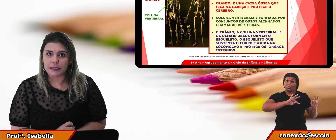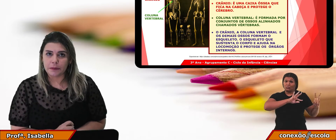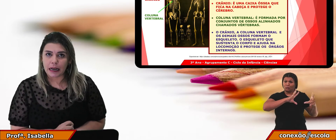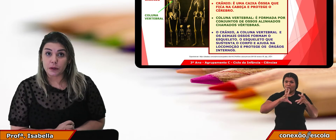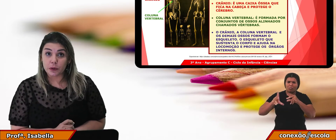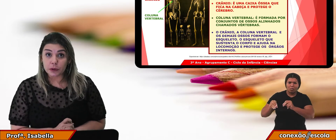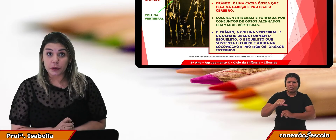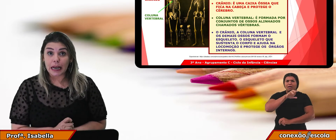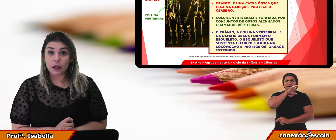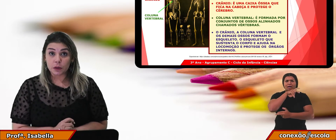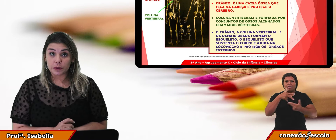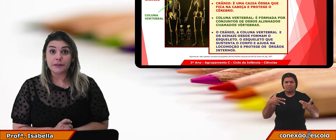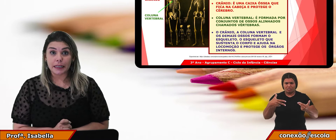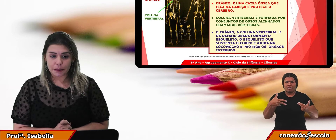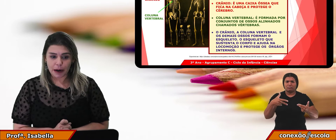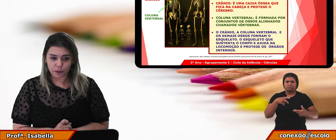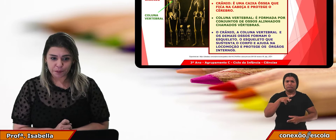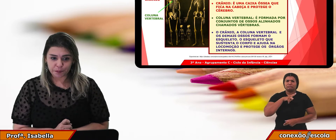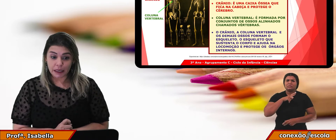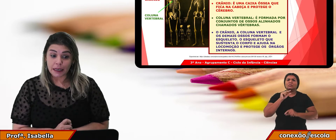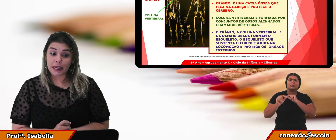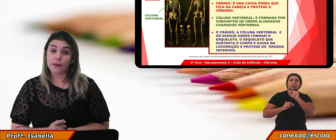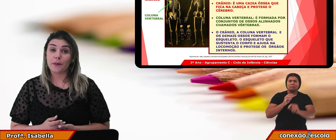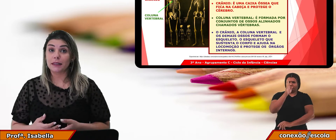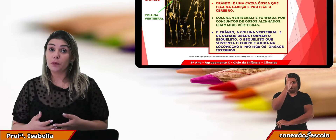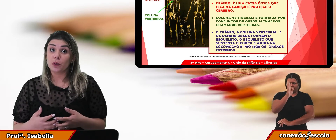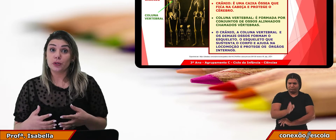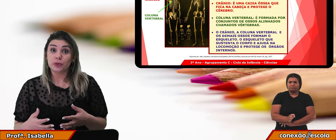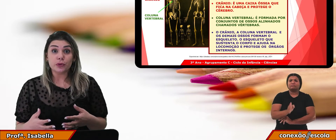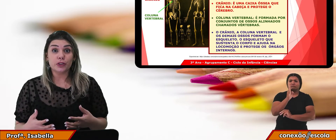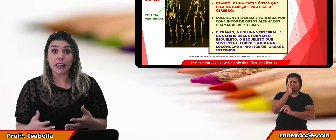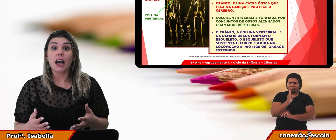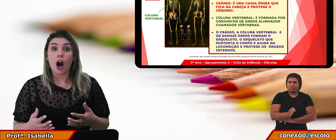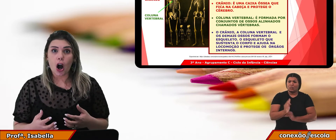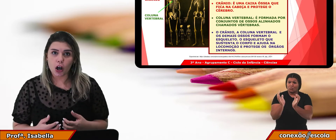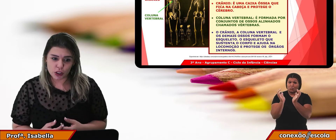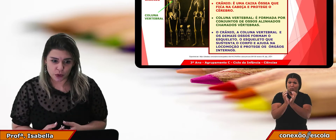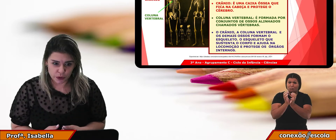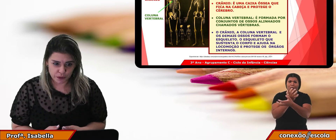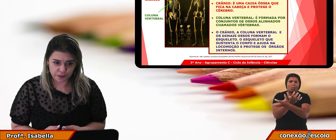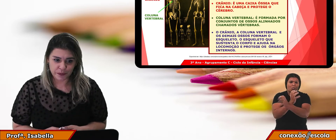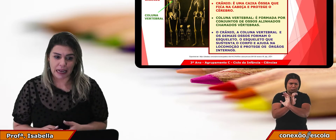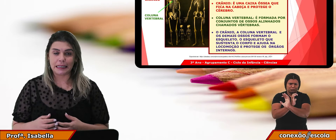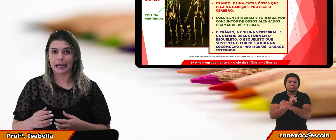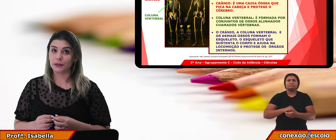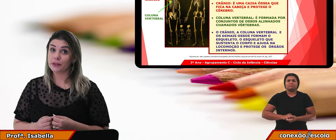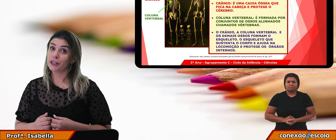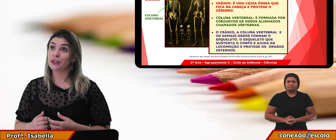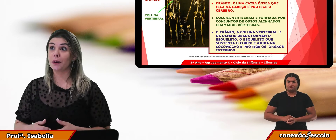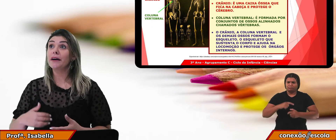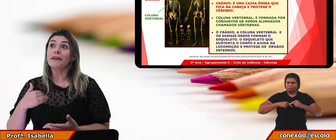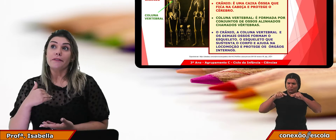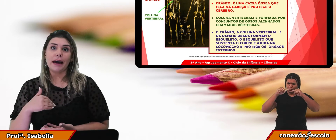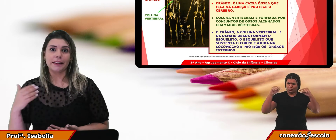animal vertebrado possui a coluna vertebral, que é formada por conjuntos de ossos alinhados,